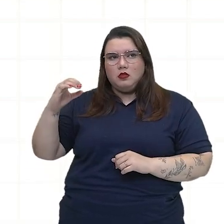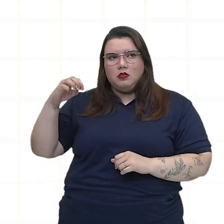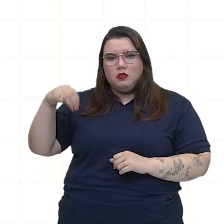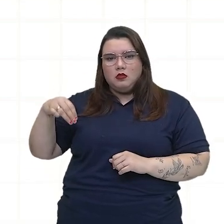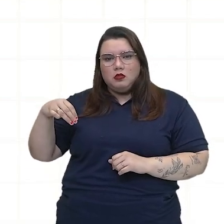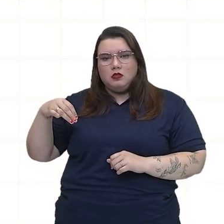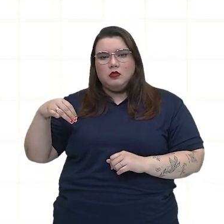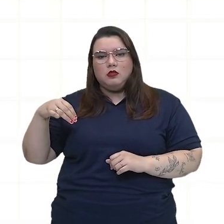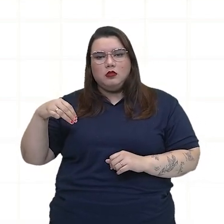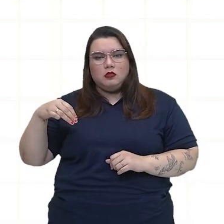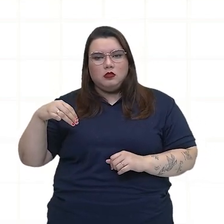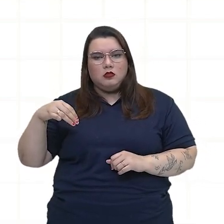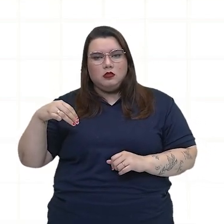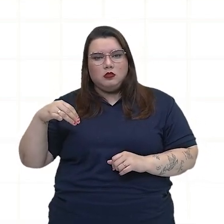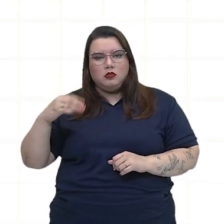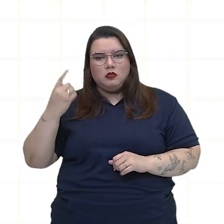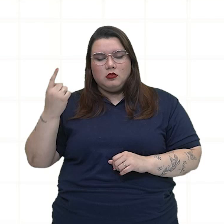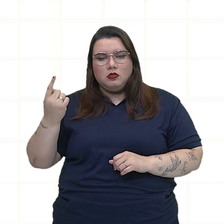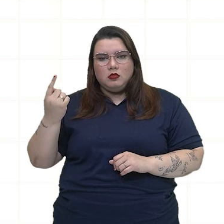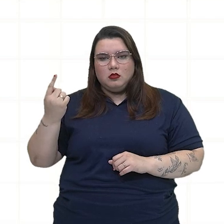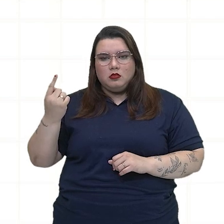centímetro ele vai de